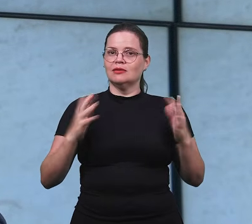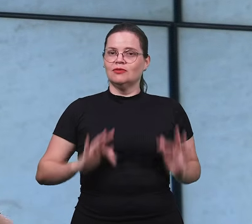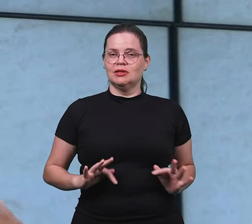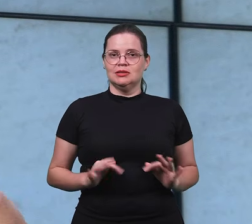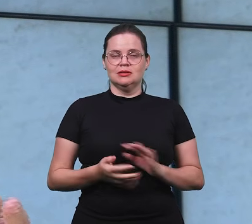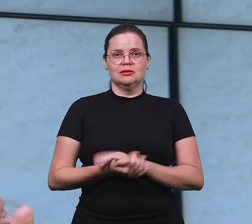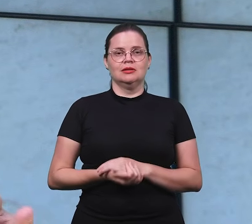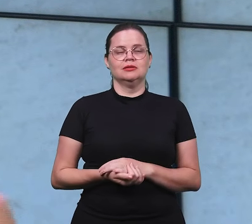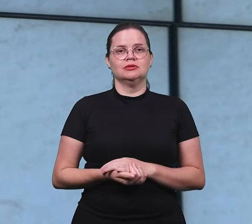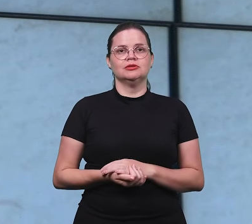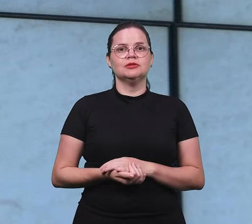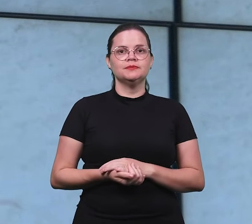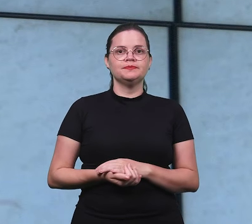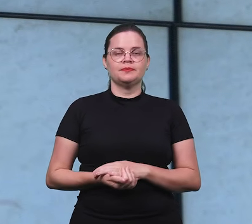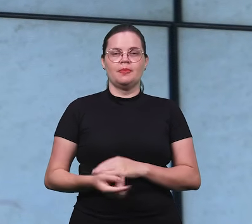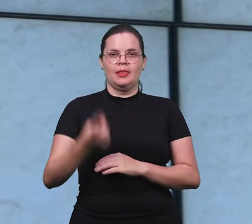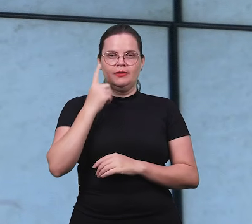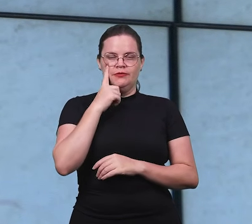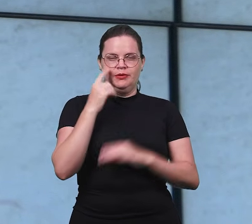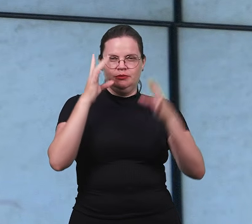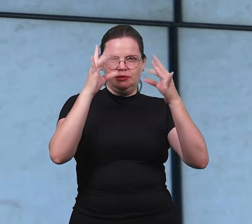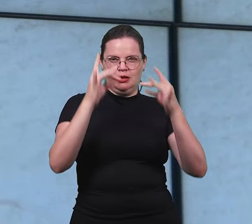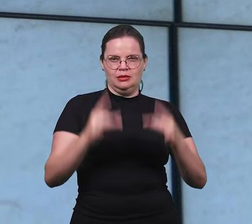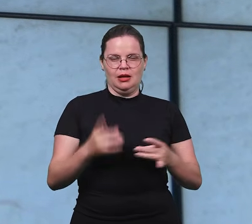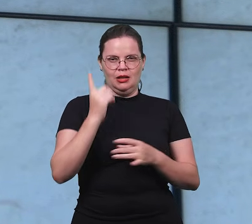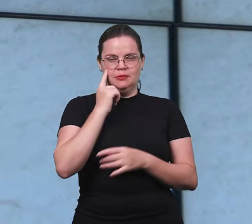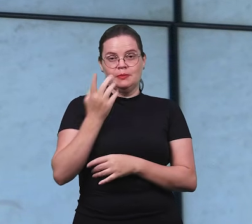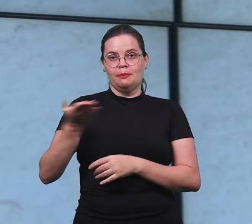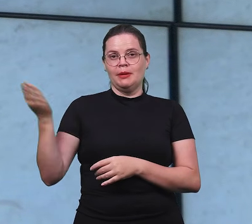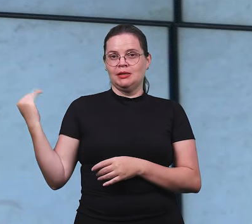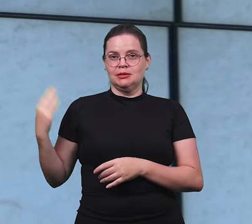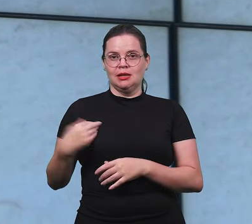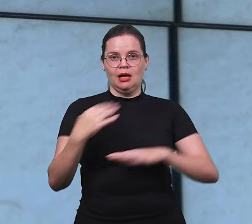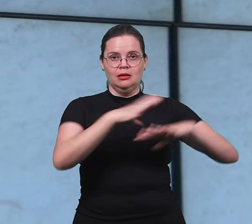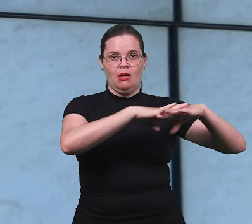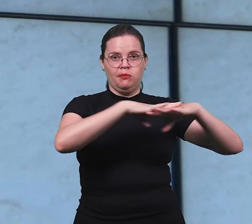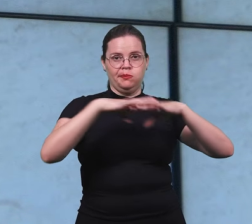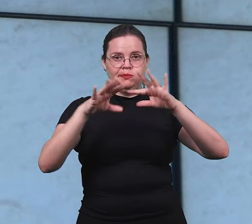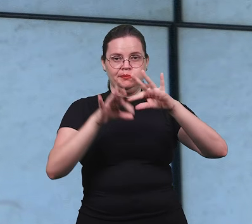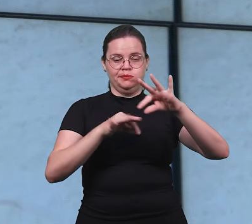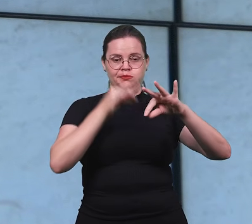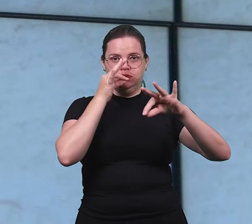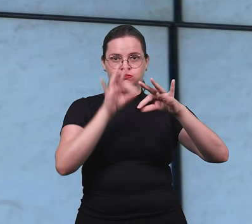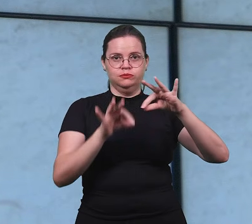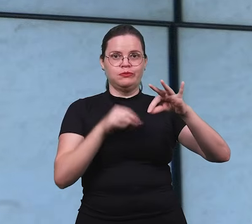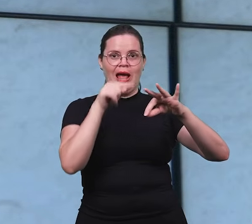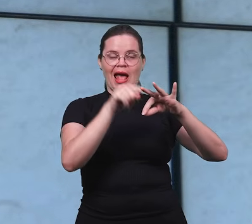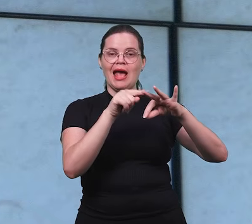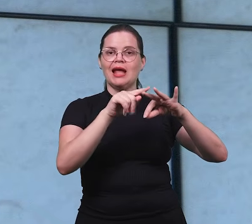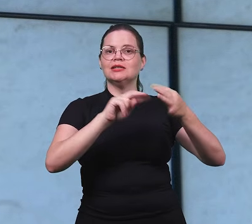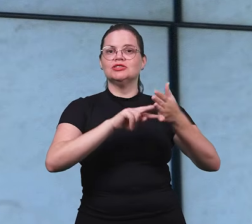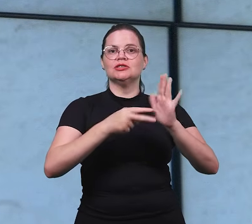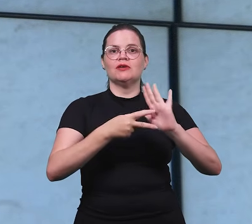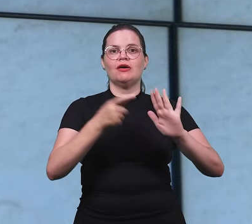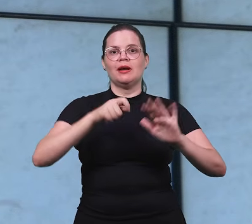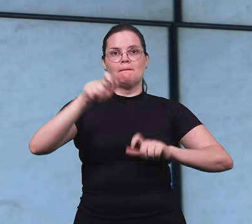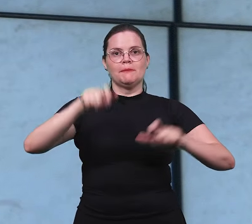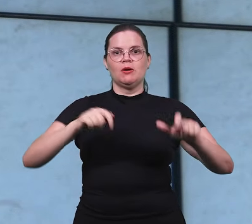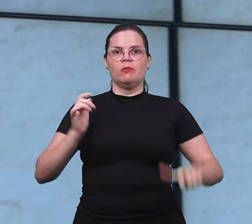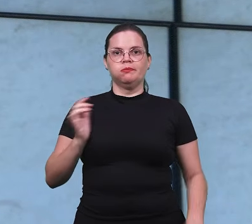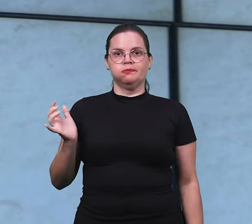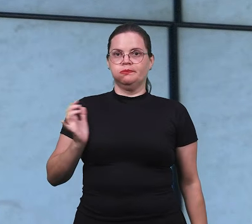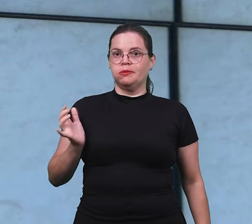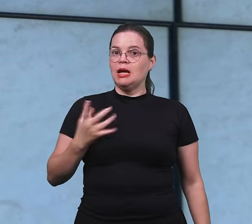E um detalhe que a vinha naquela época, pastor, ela tinha um sentido de prosperidade.